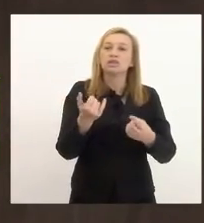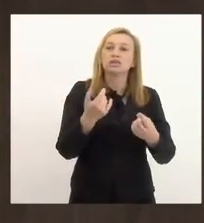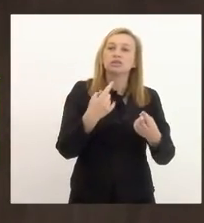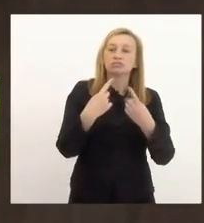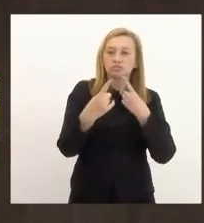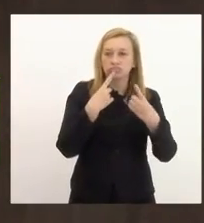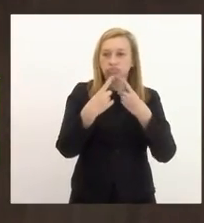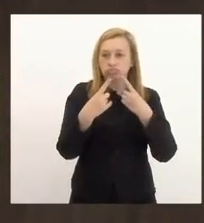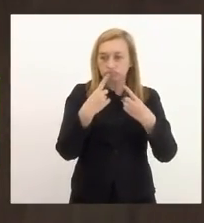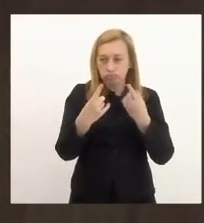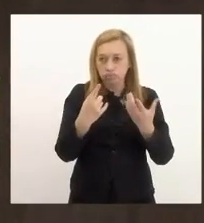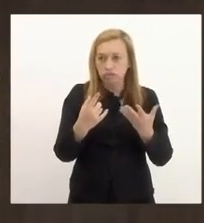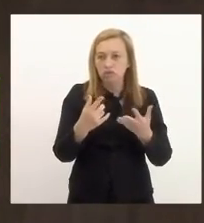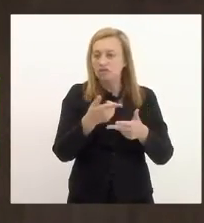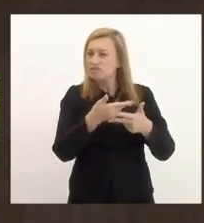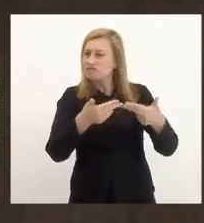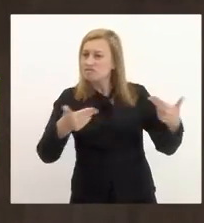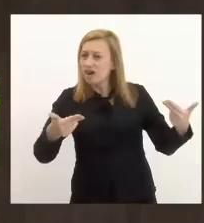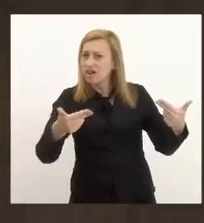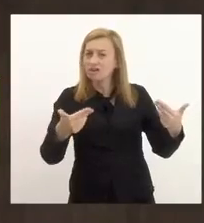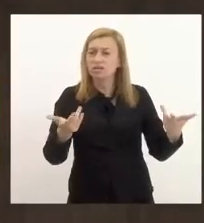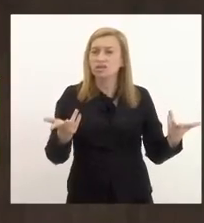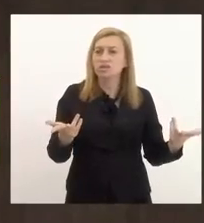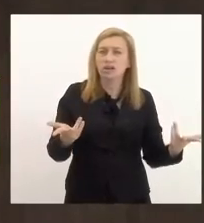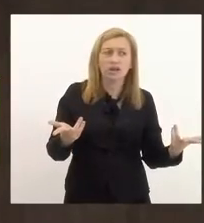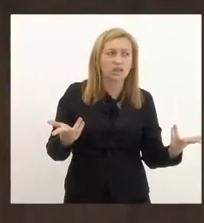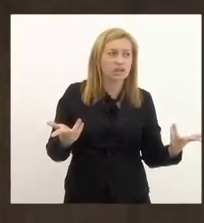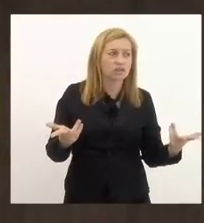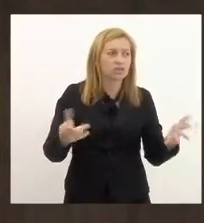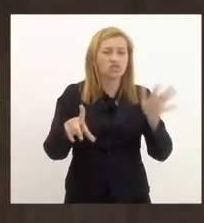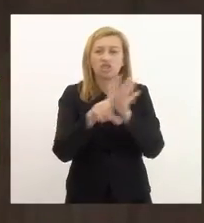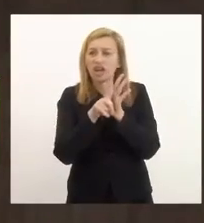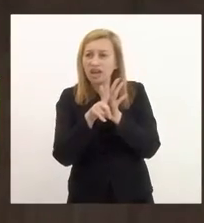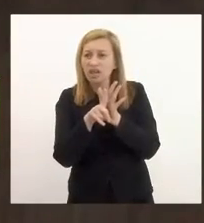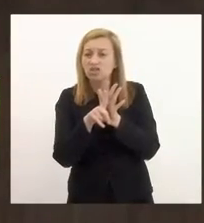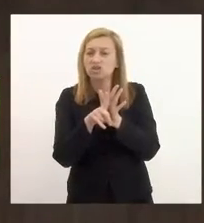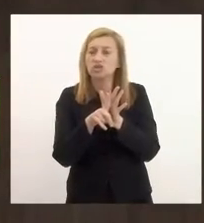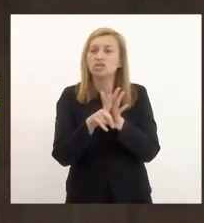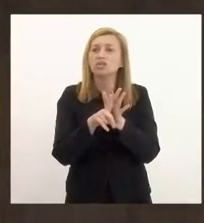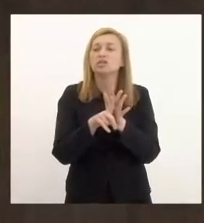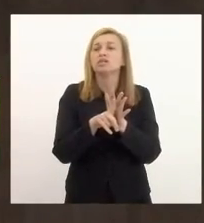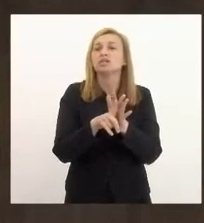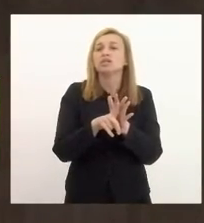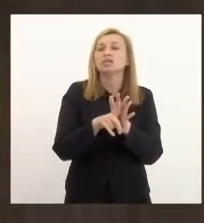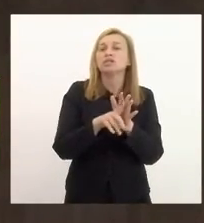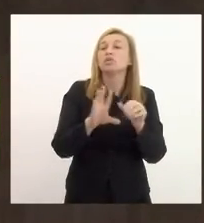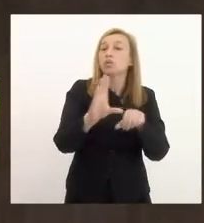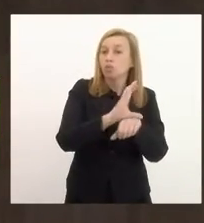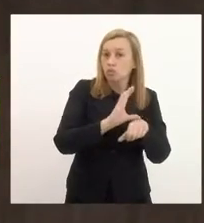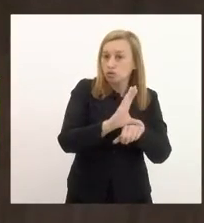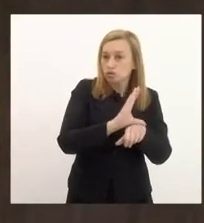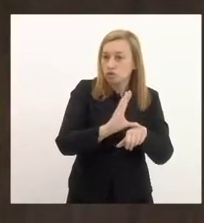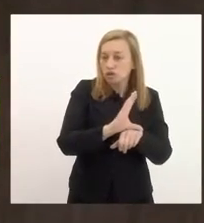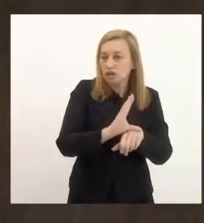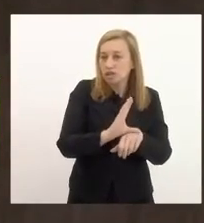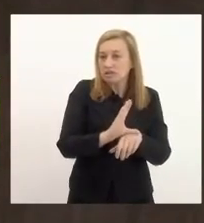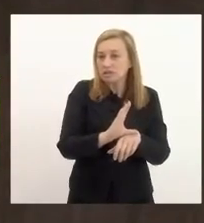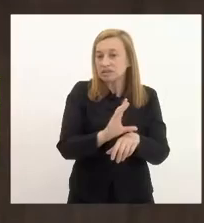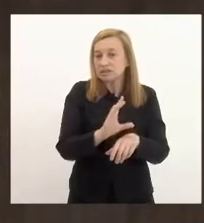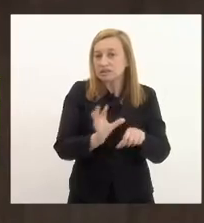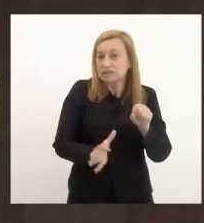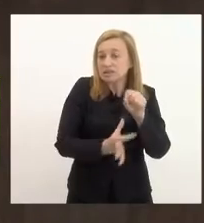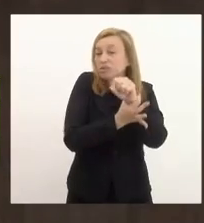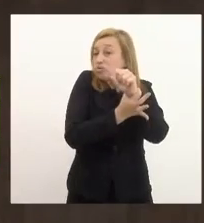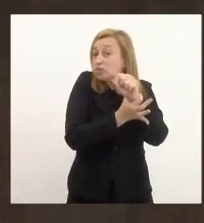feito a partir de uma série de legislações inclusive constitucionais que não